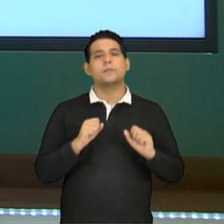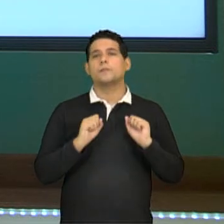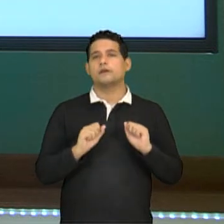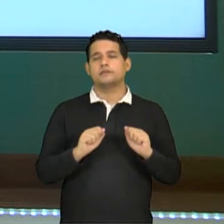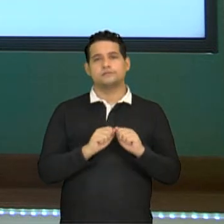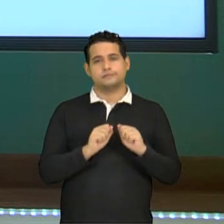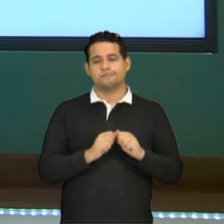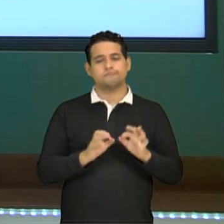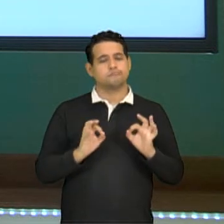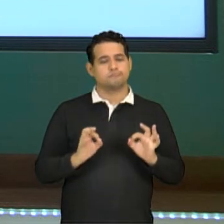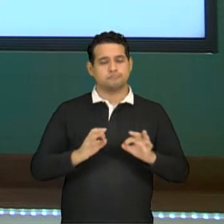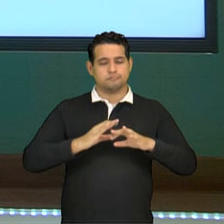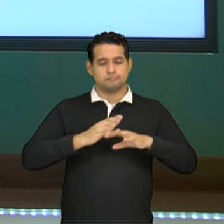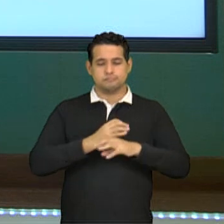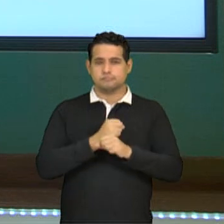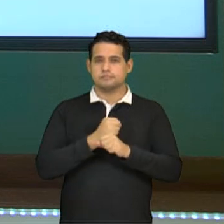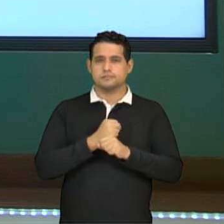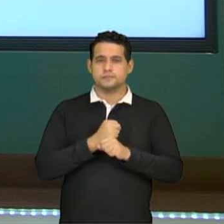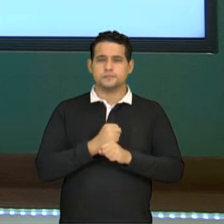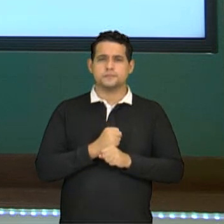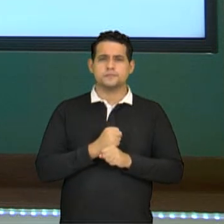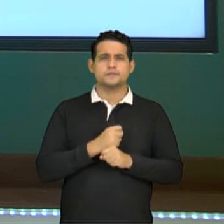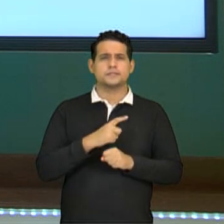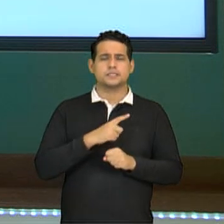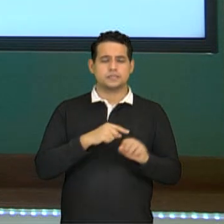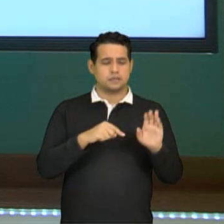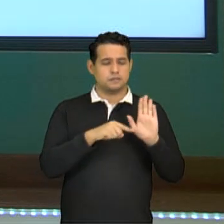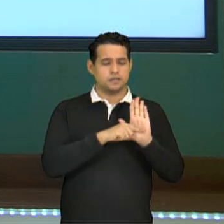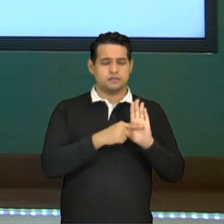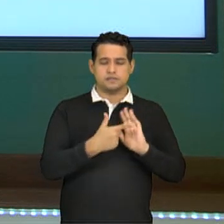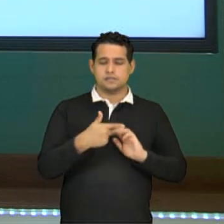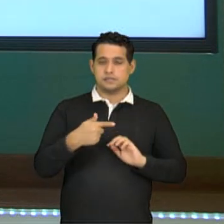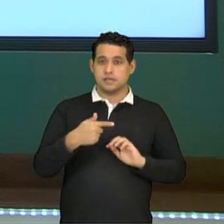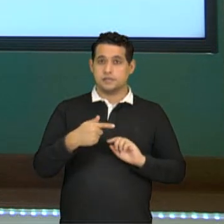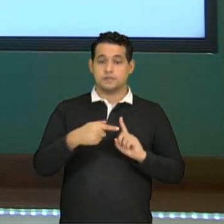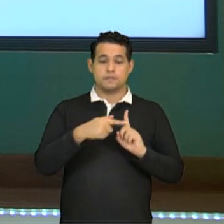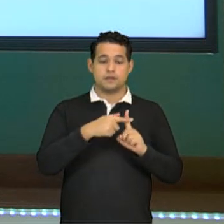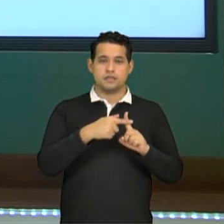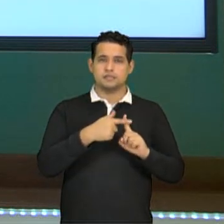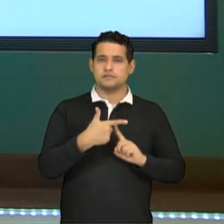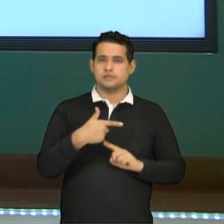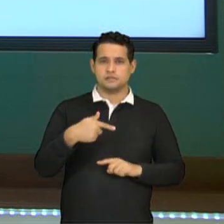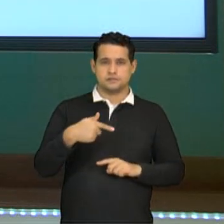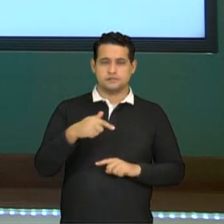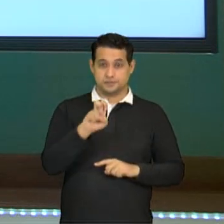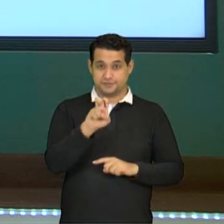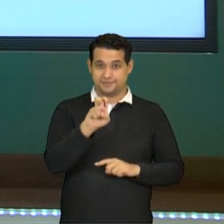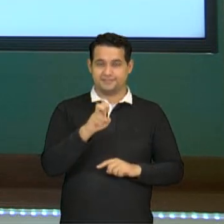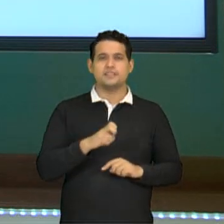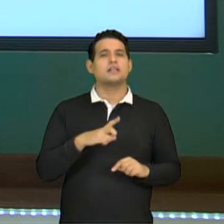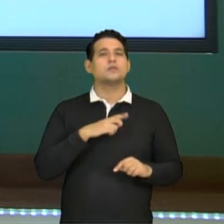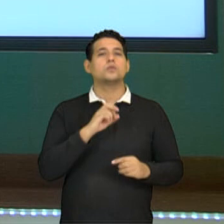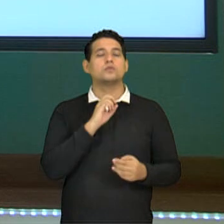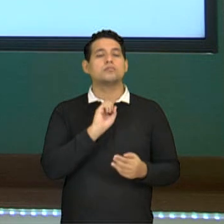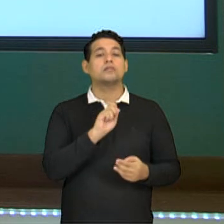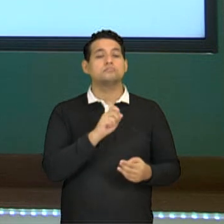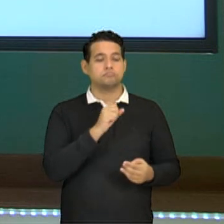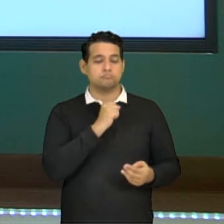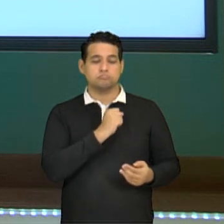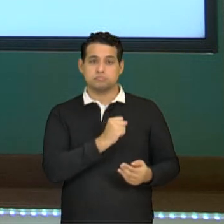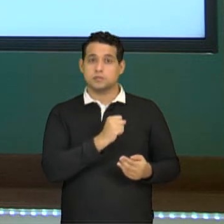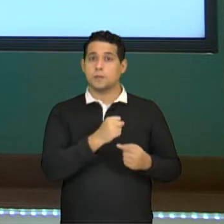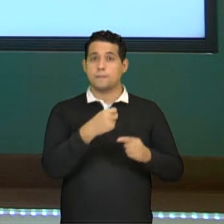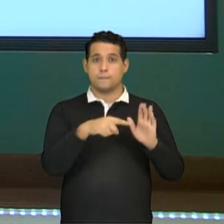posso efetuar a soma. Então, eu tenho menos 27 mais 25, né? Aqui vai dar menos 2